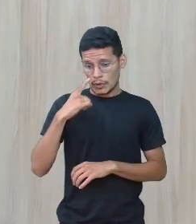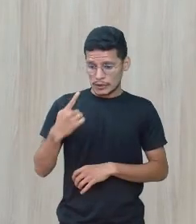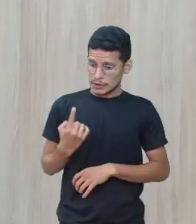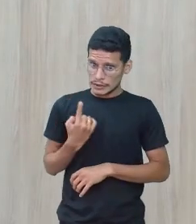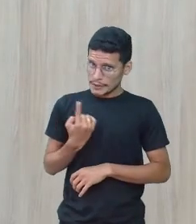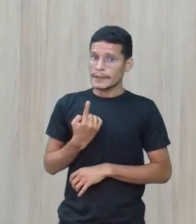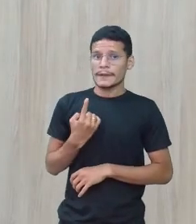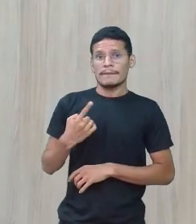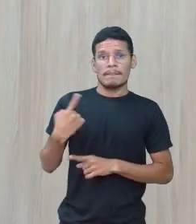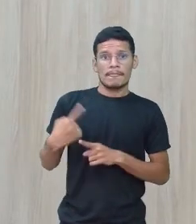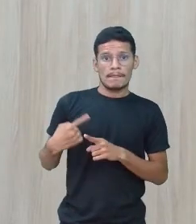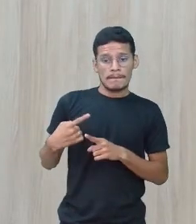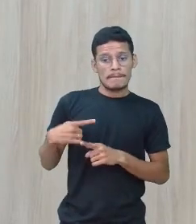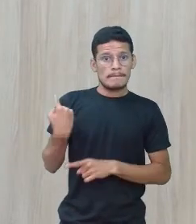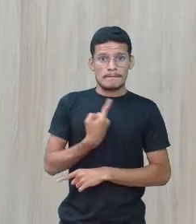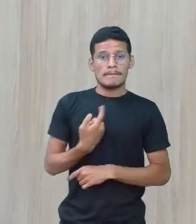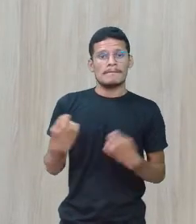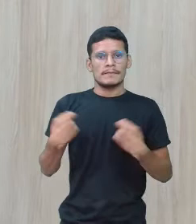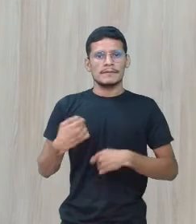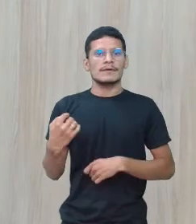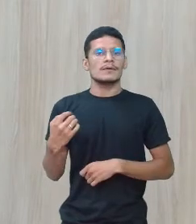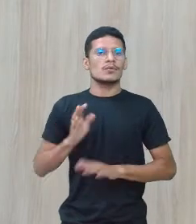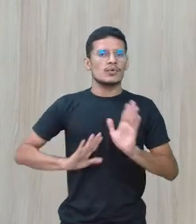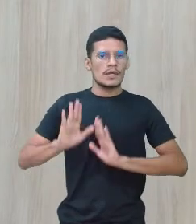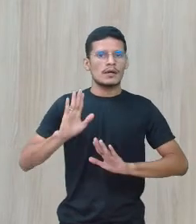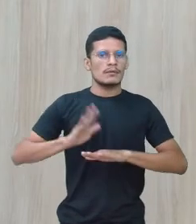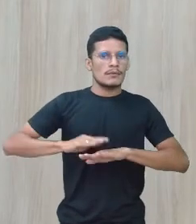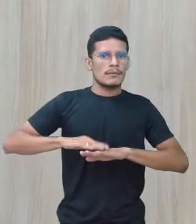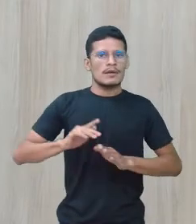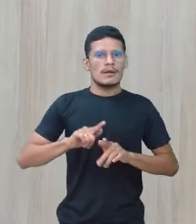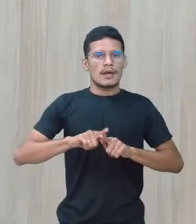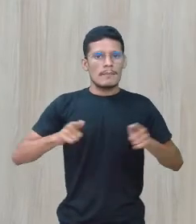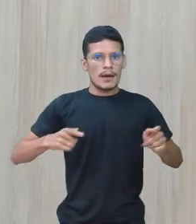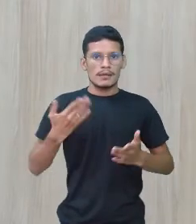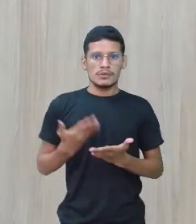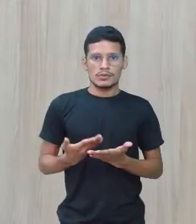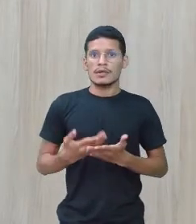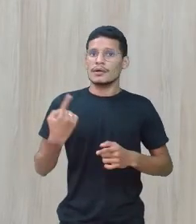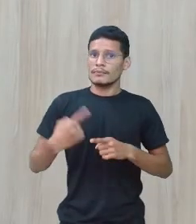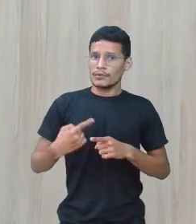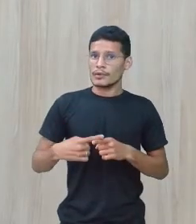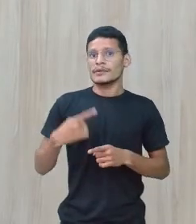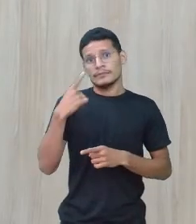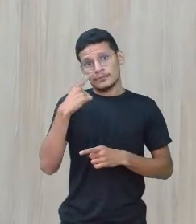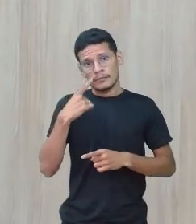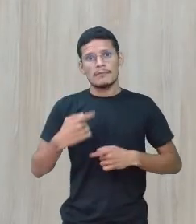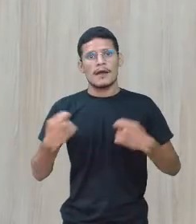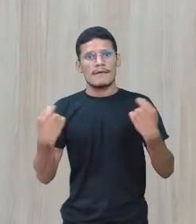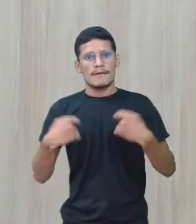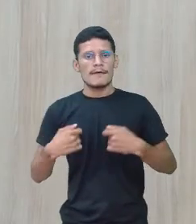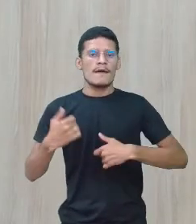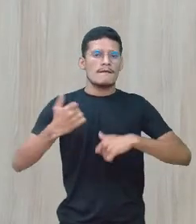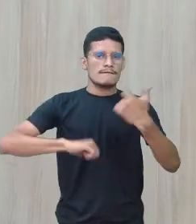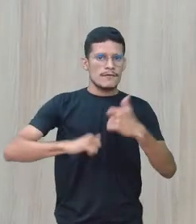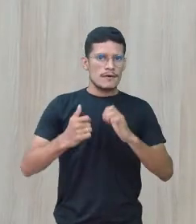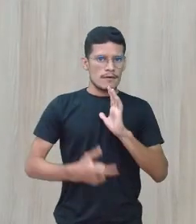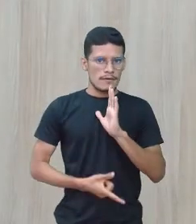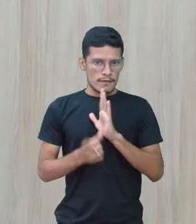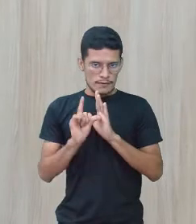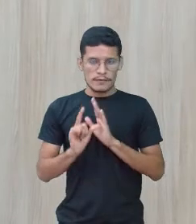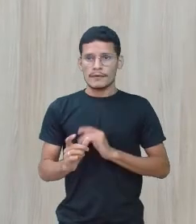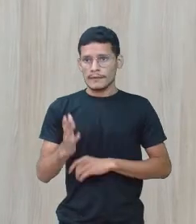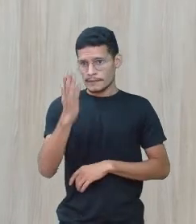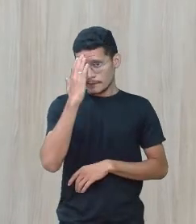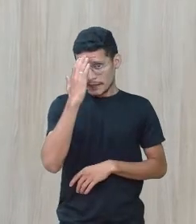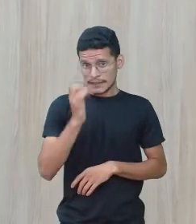gramática, porque nem sempre a regra ela é absoluta. Então, a gente precisa ter essa avaliação, tá? Então, se a